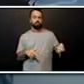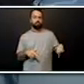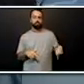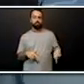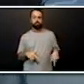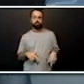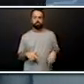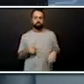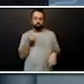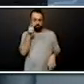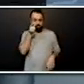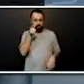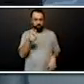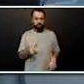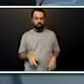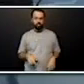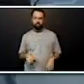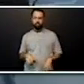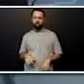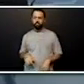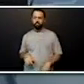Vocês observam